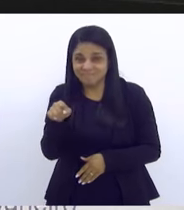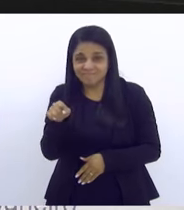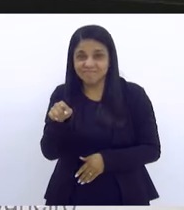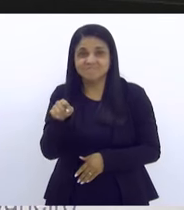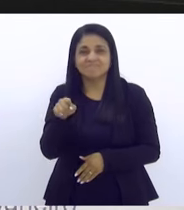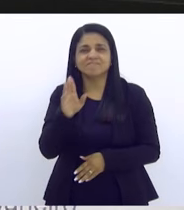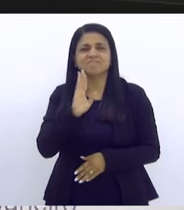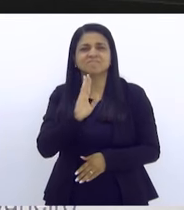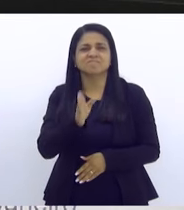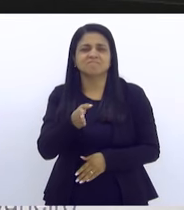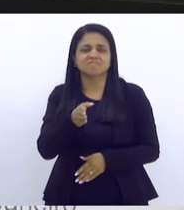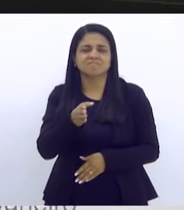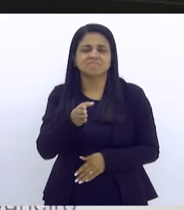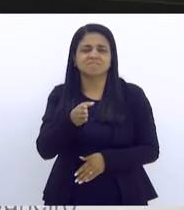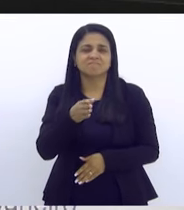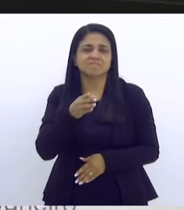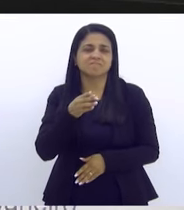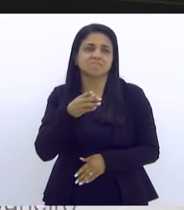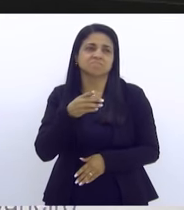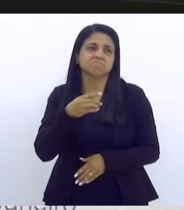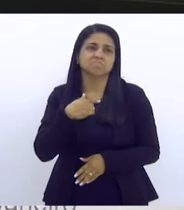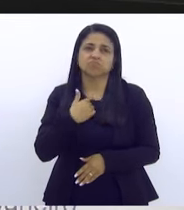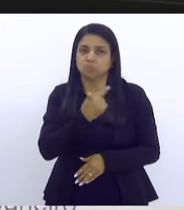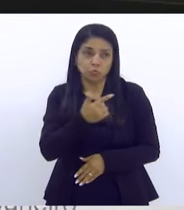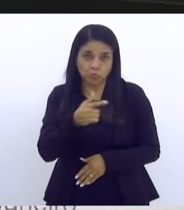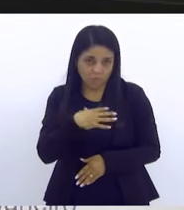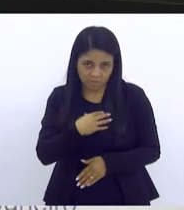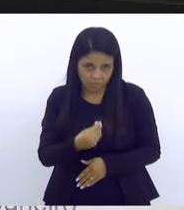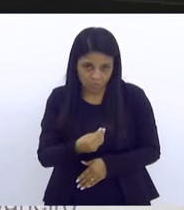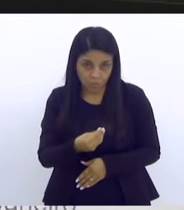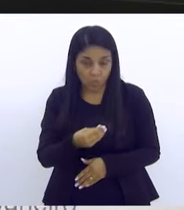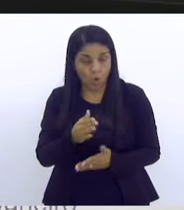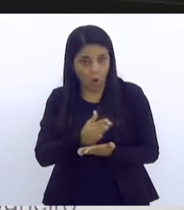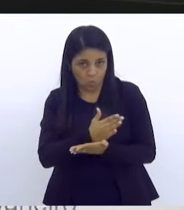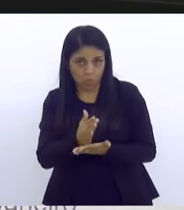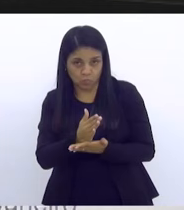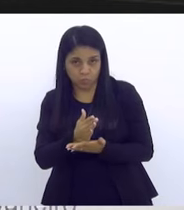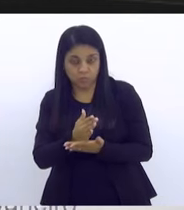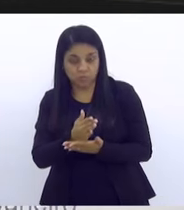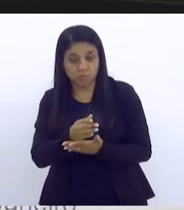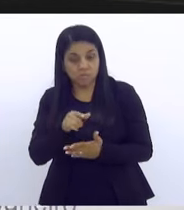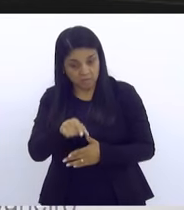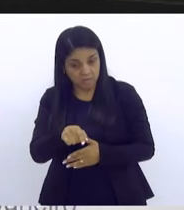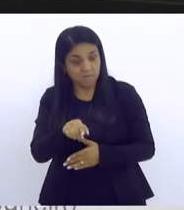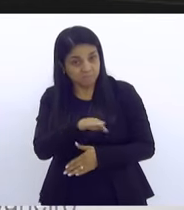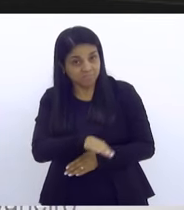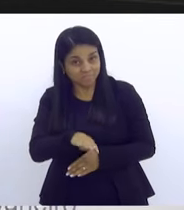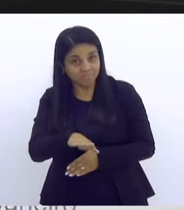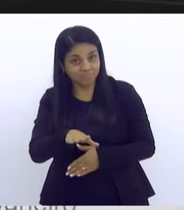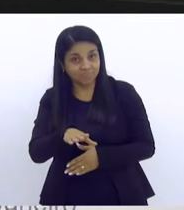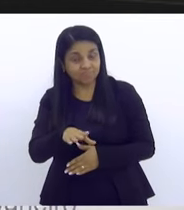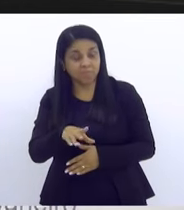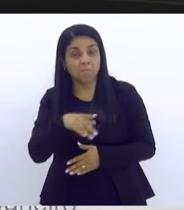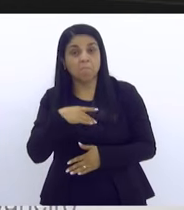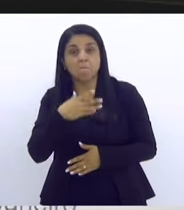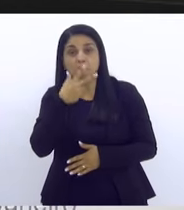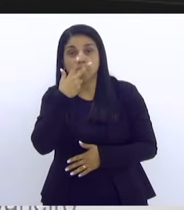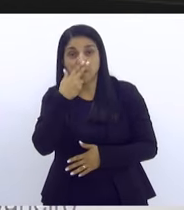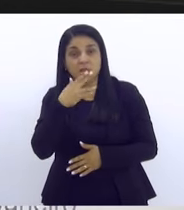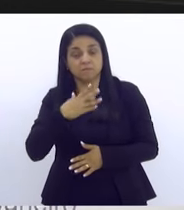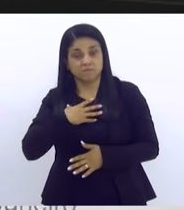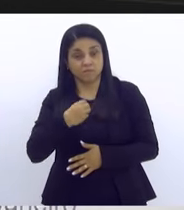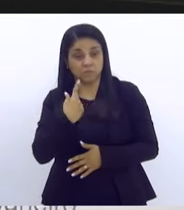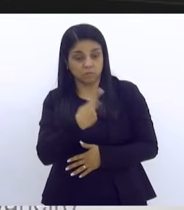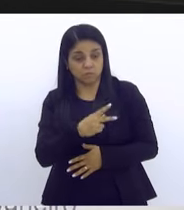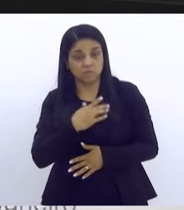vocês, até pode ser que não tenha filhos. E aquelas crianças se tornam filho de vocês. Então, eu quero